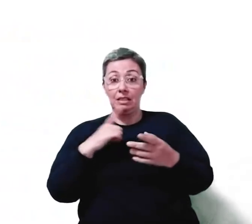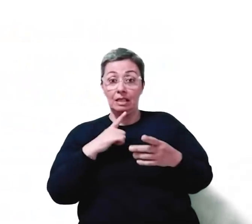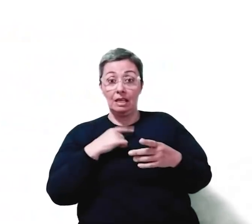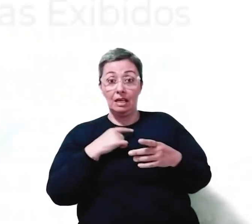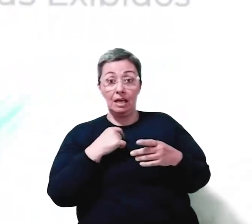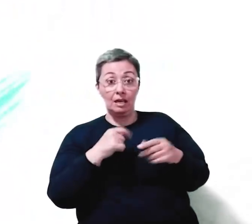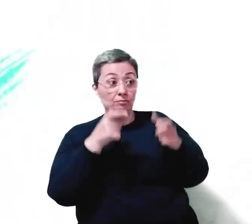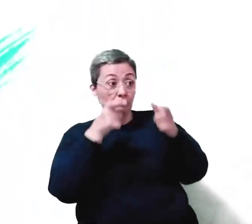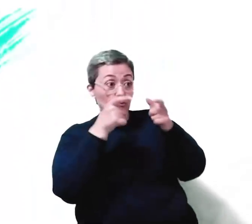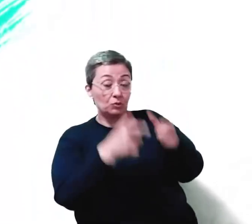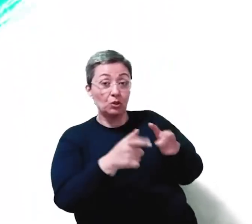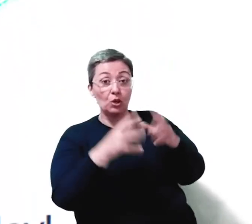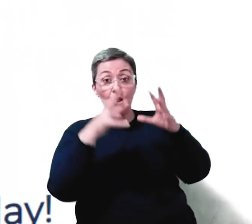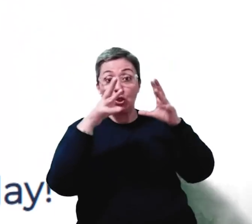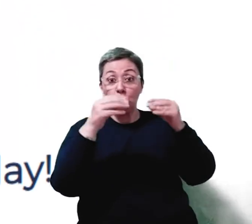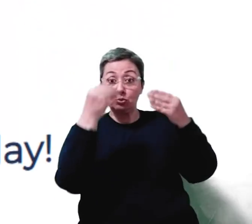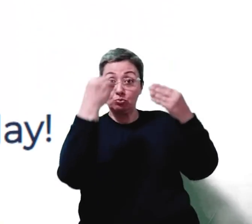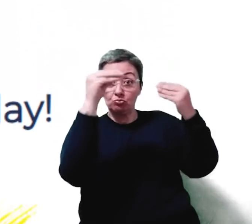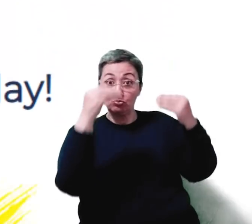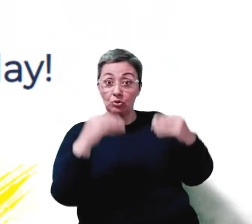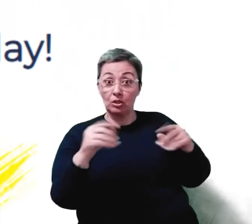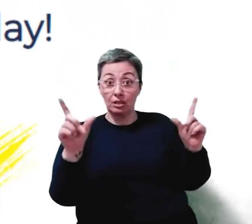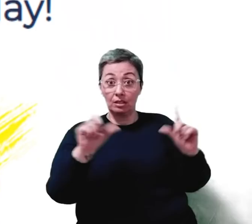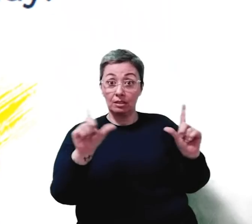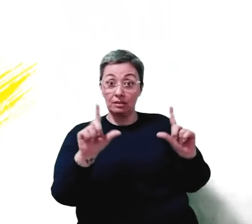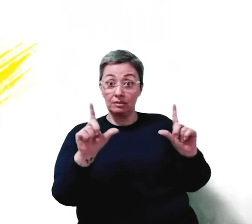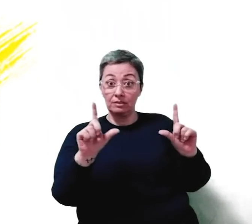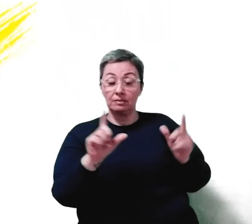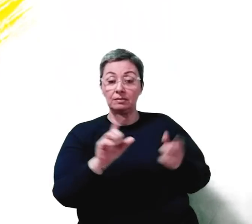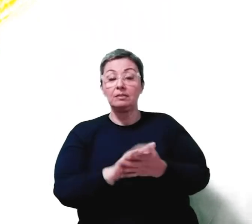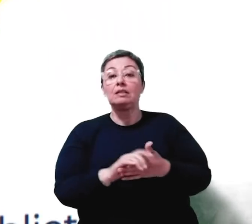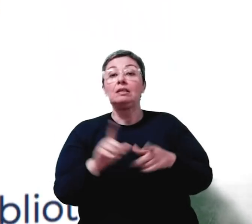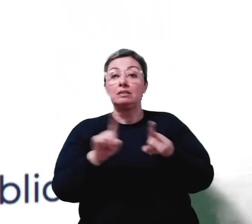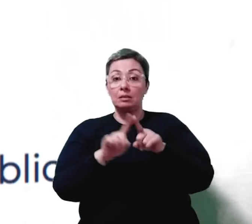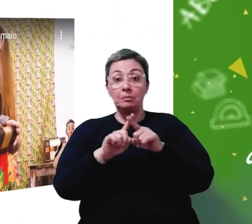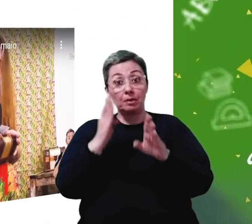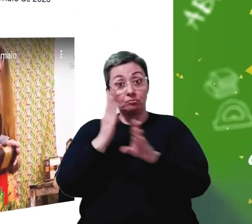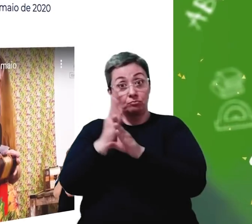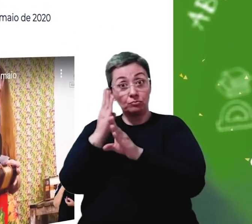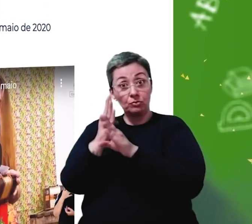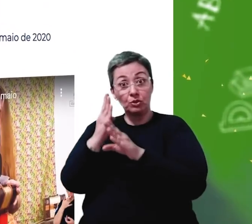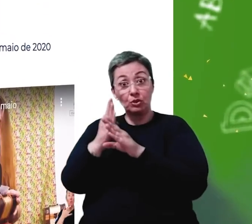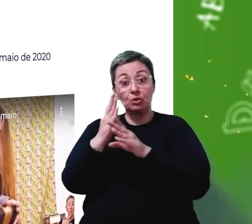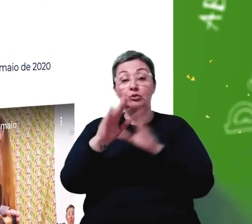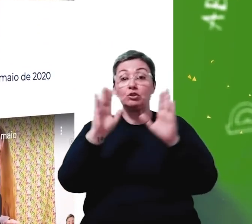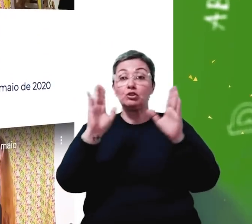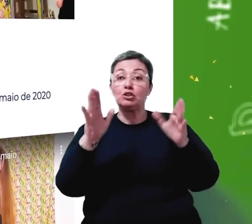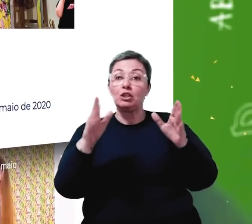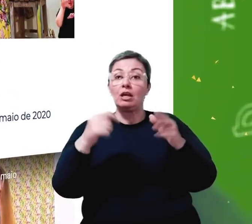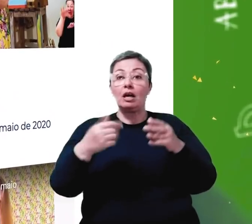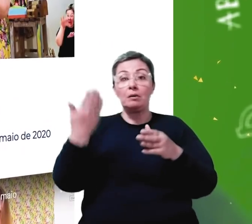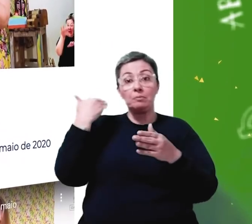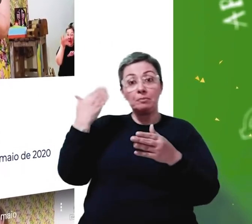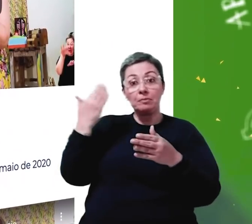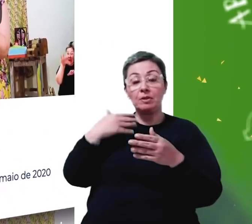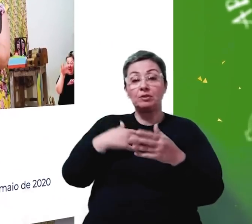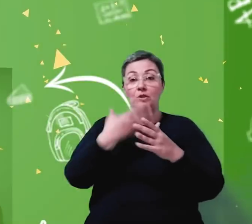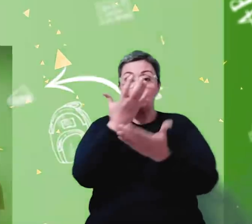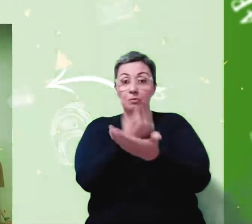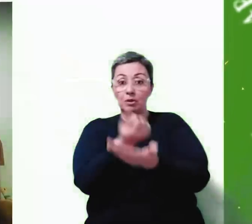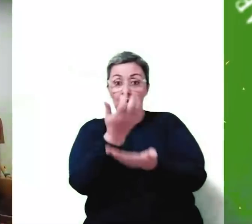Aqui você pode acompanhar tudo o que passa na sua telinha. Você encontra os programas já exibidos, conteúdo para